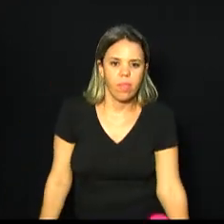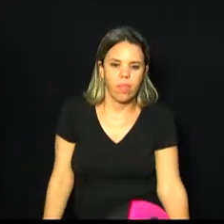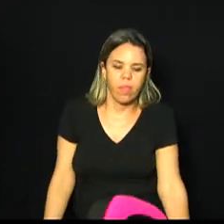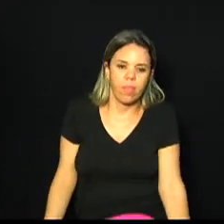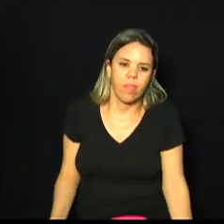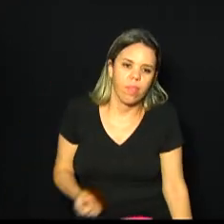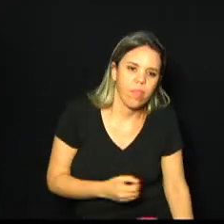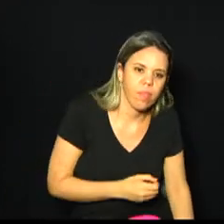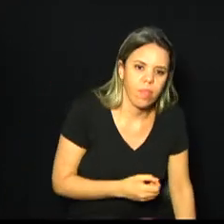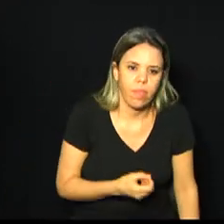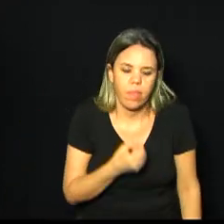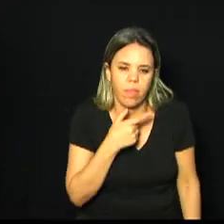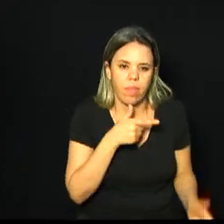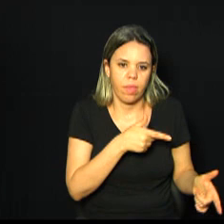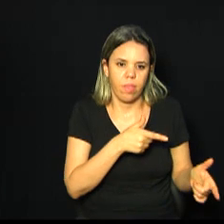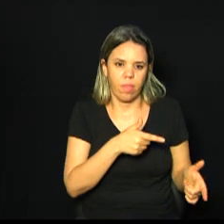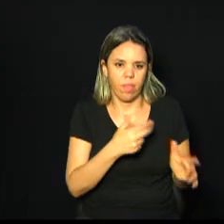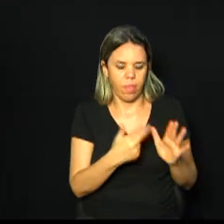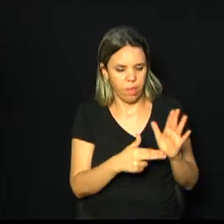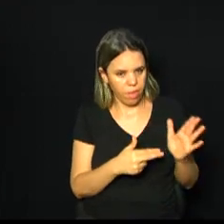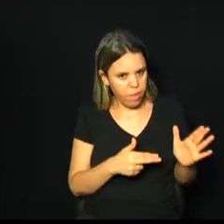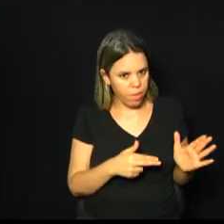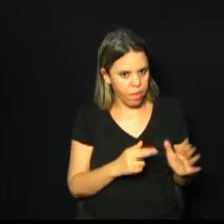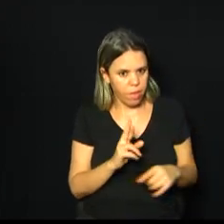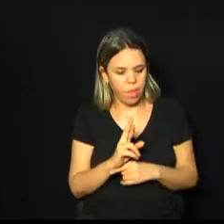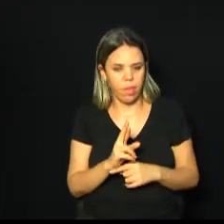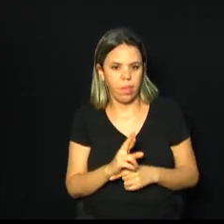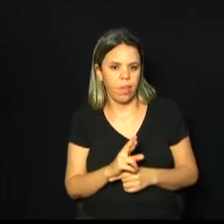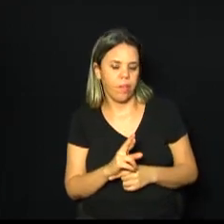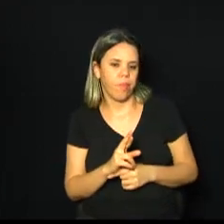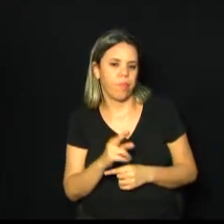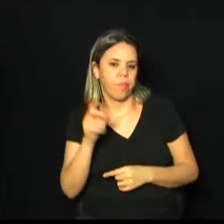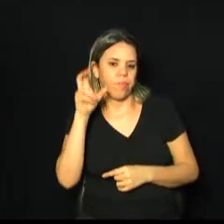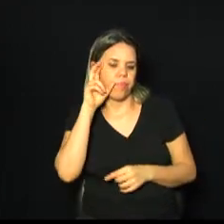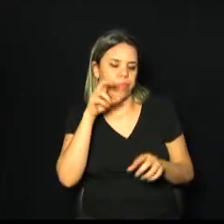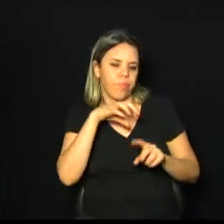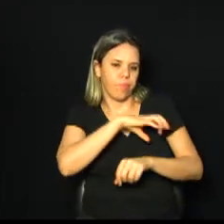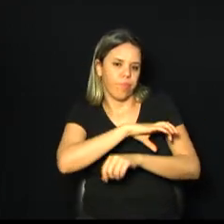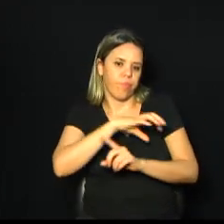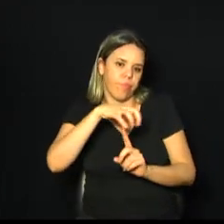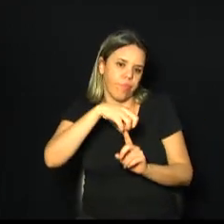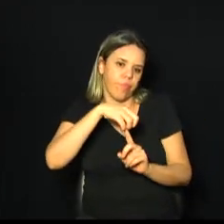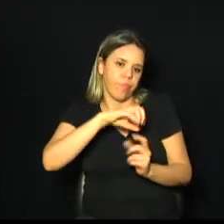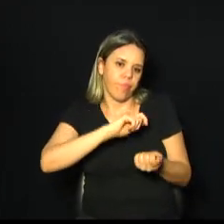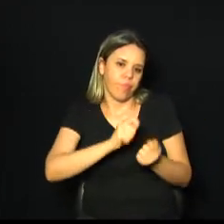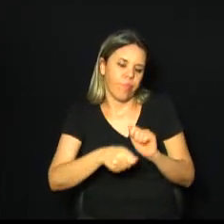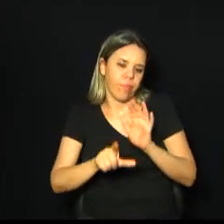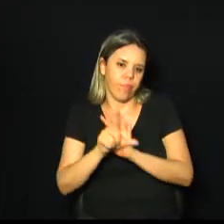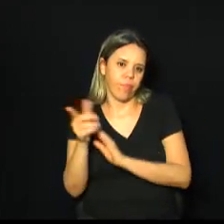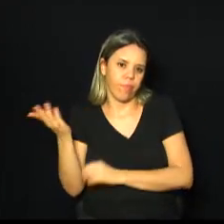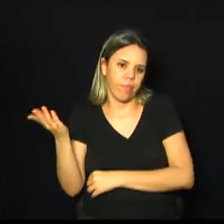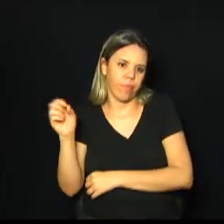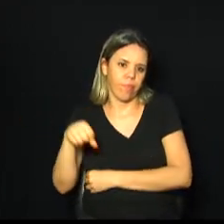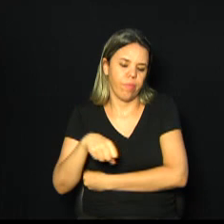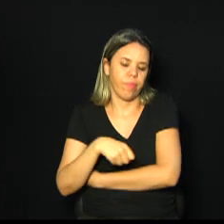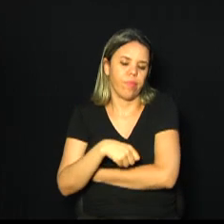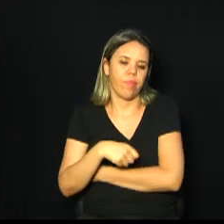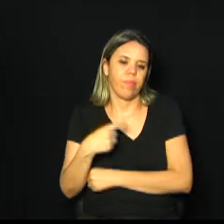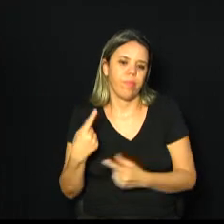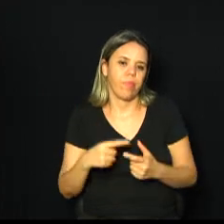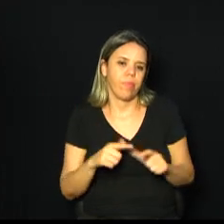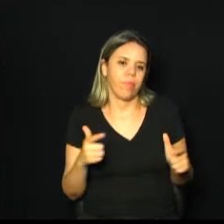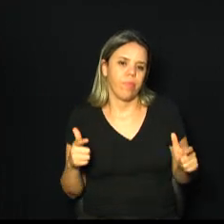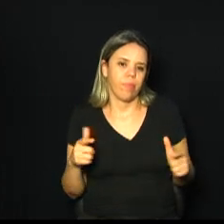né? Carlinhos Camelô. Eu estava fazendo uma referência até aos camelôs. Camelô também precisa se adequar nessa lei? Sim, porque a grande maioria